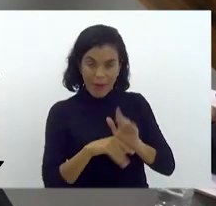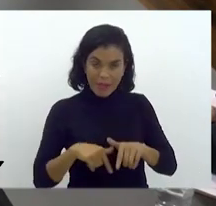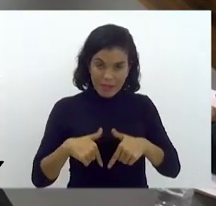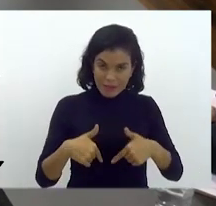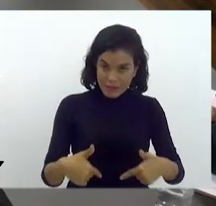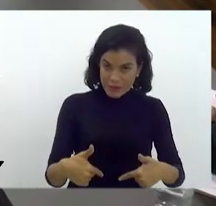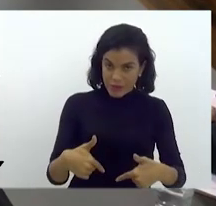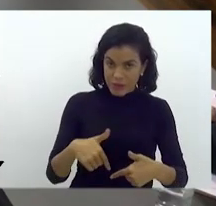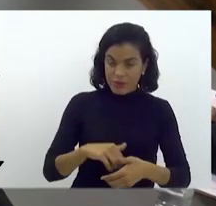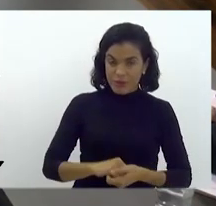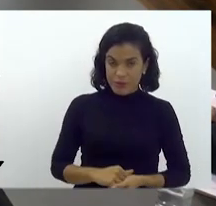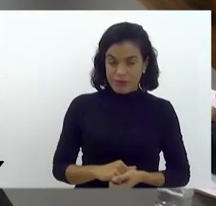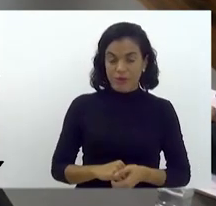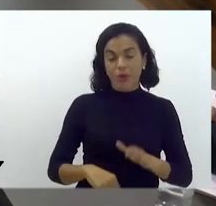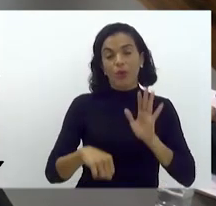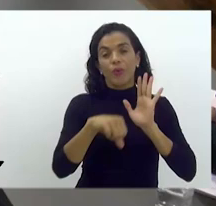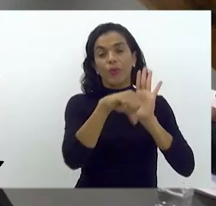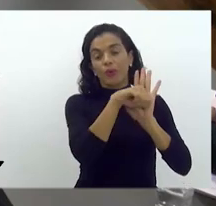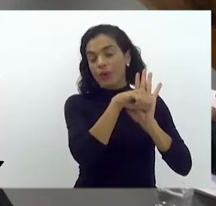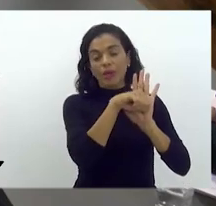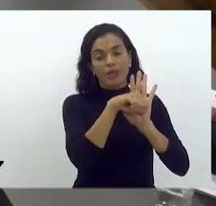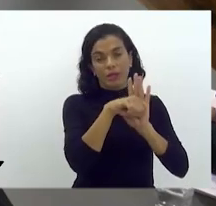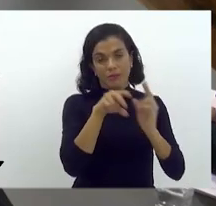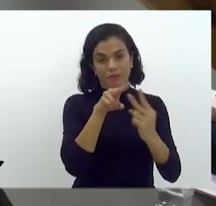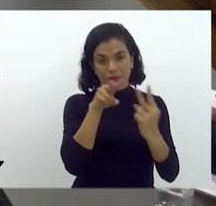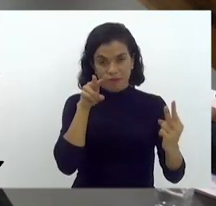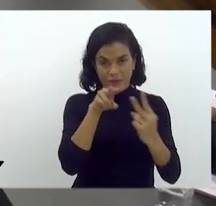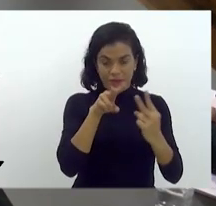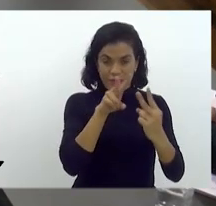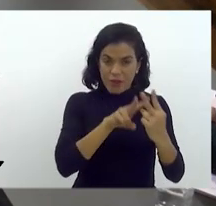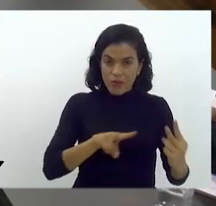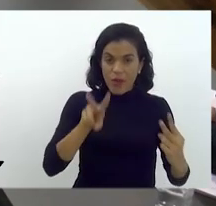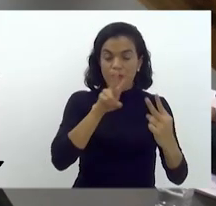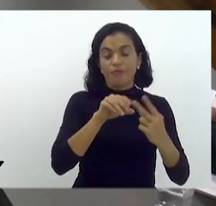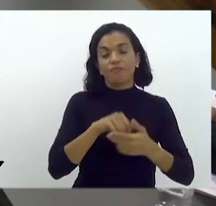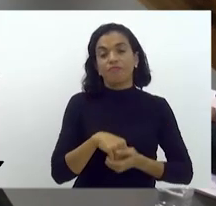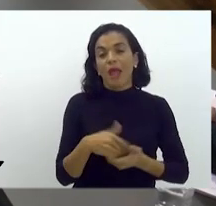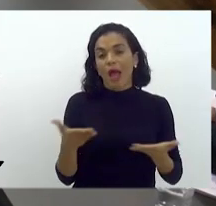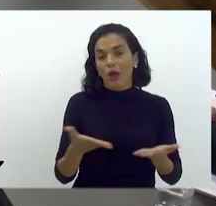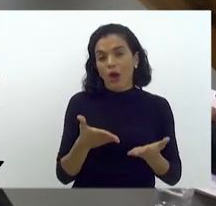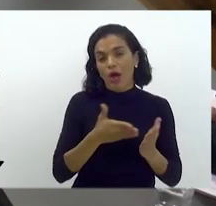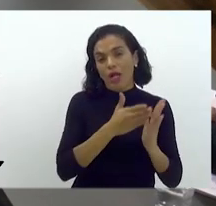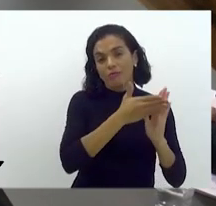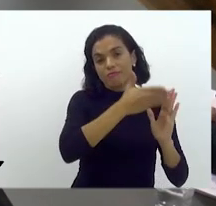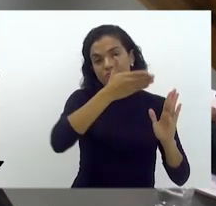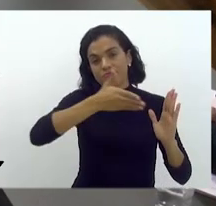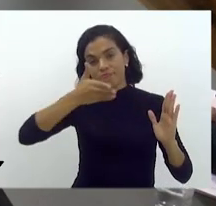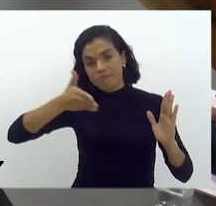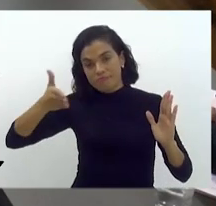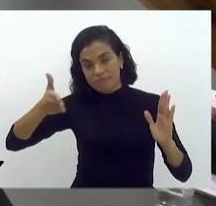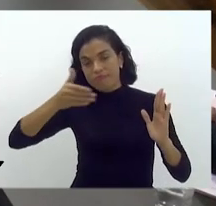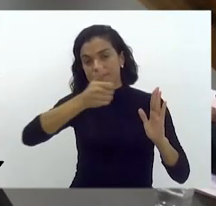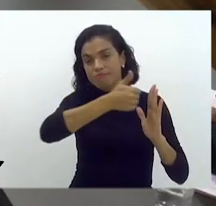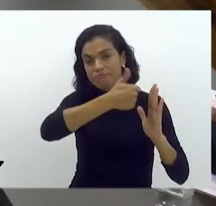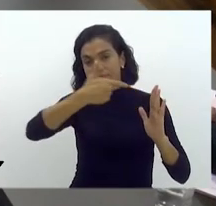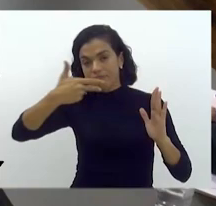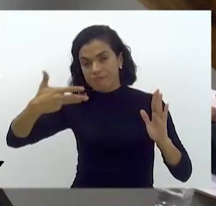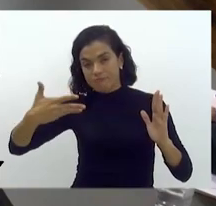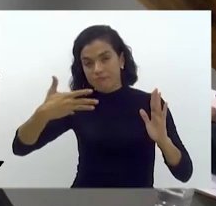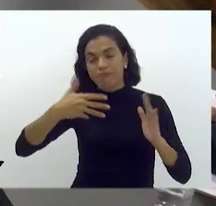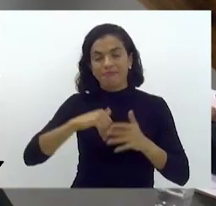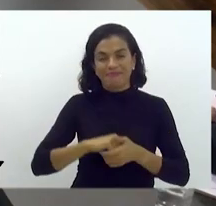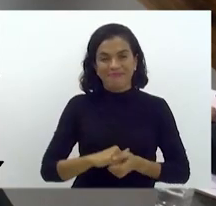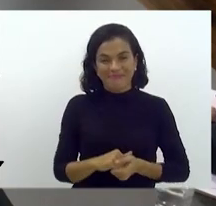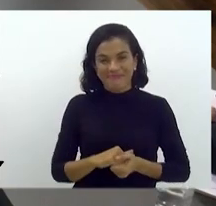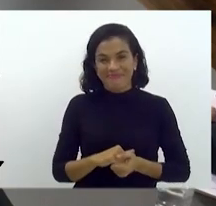ações o Crime o crime virtual então vou passar nessa ordem se me permite Doutor Pablo vou passar